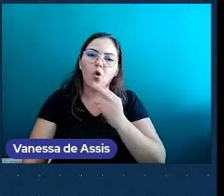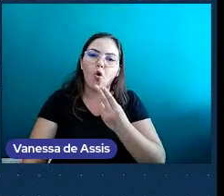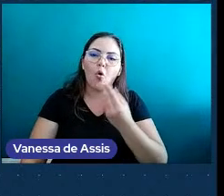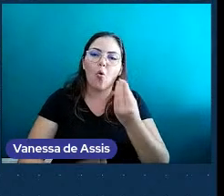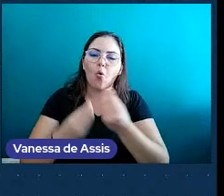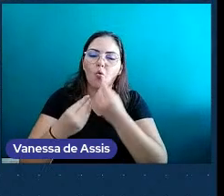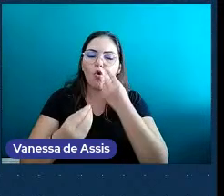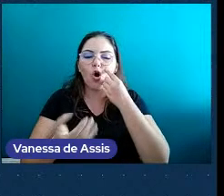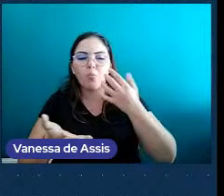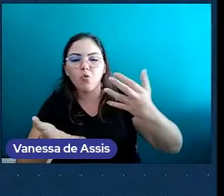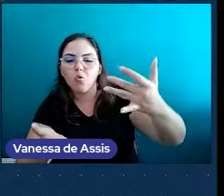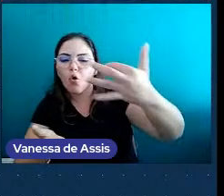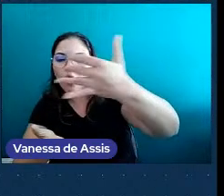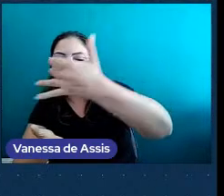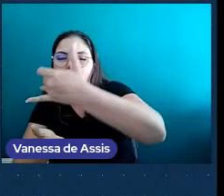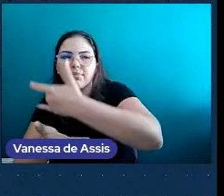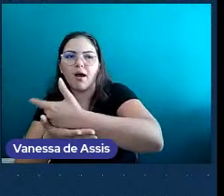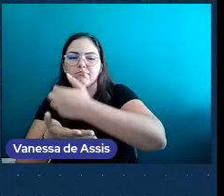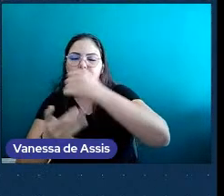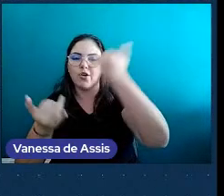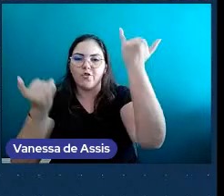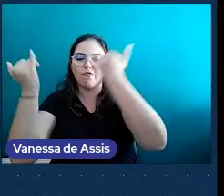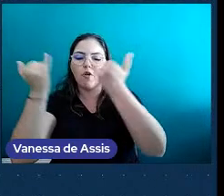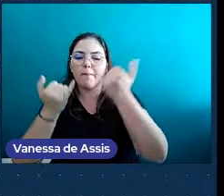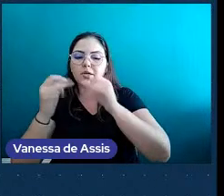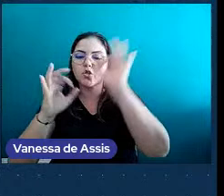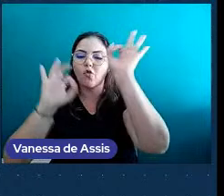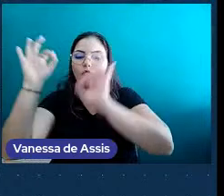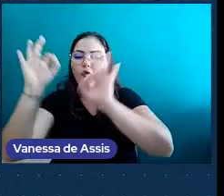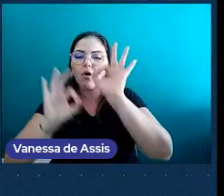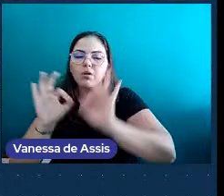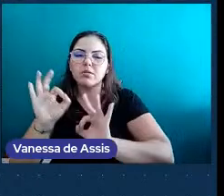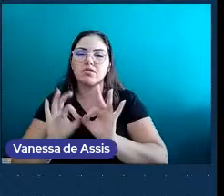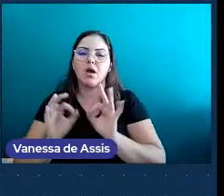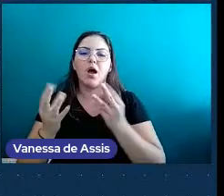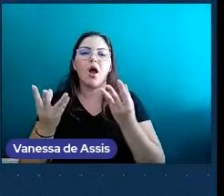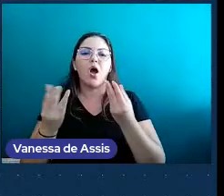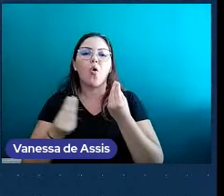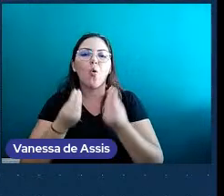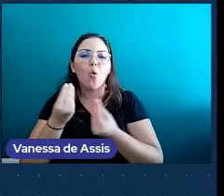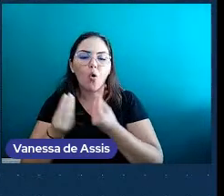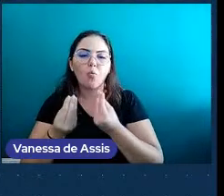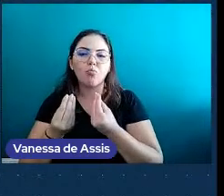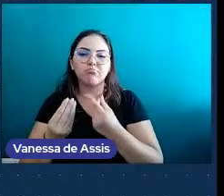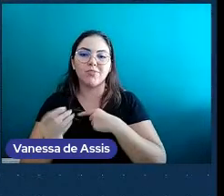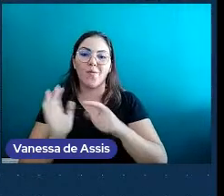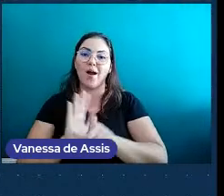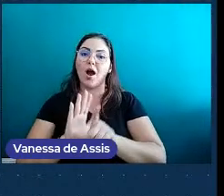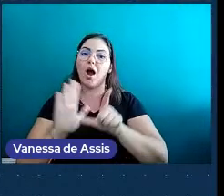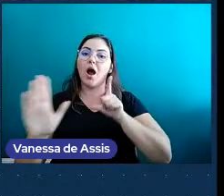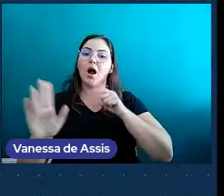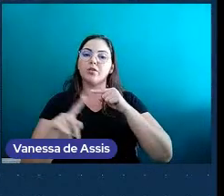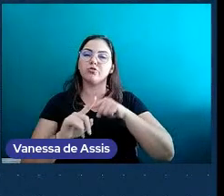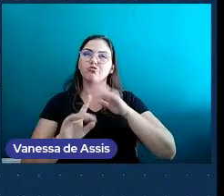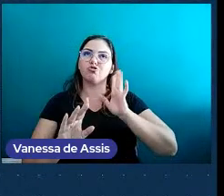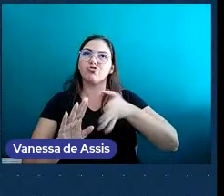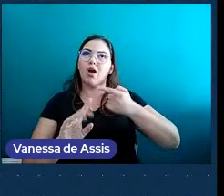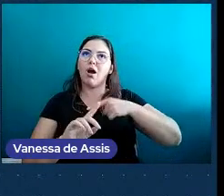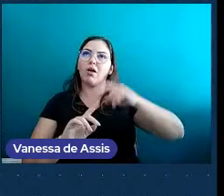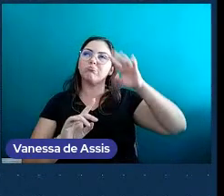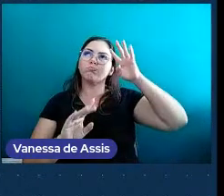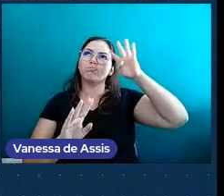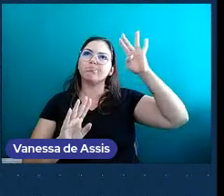dados, se você vai utilizar algum instrumento ao longo dessa análise. Então, você está planejando. Então, você já tem como, pelo